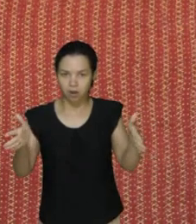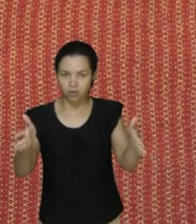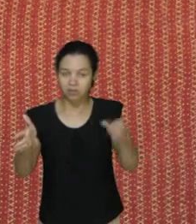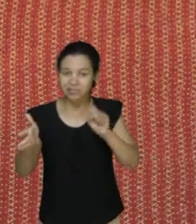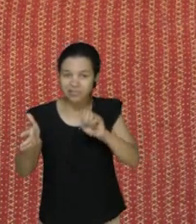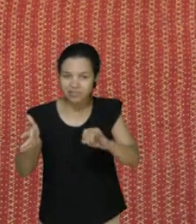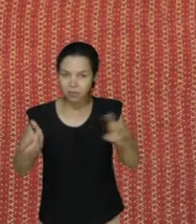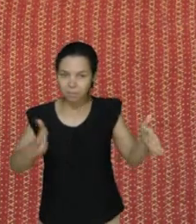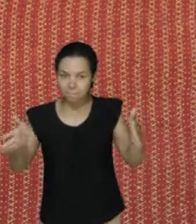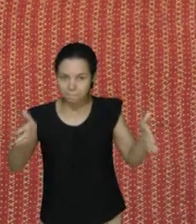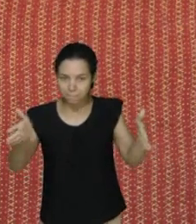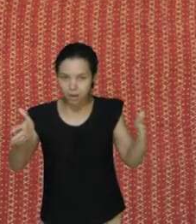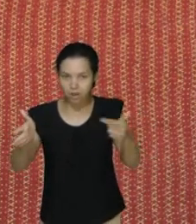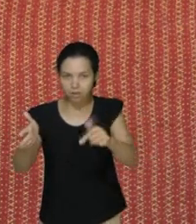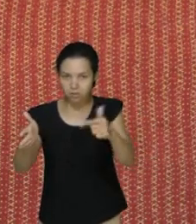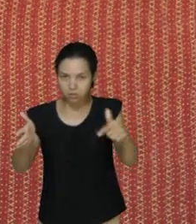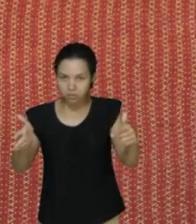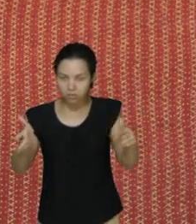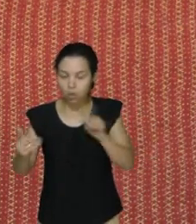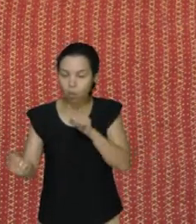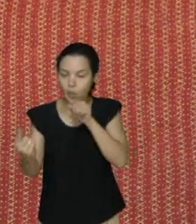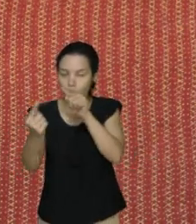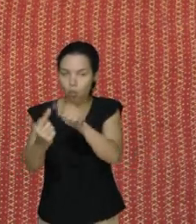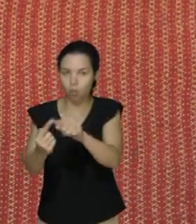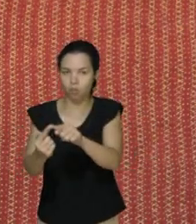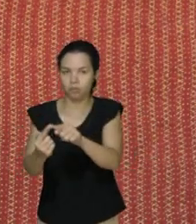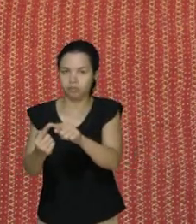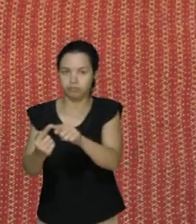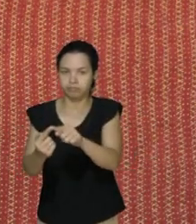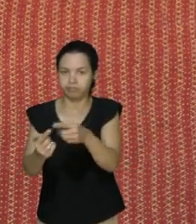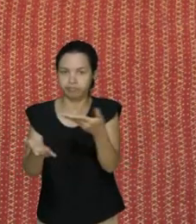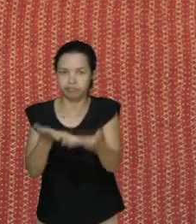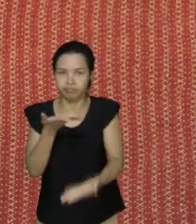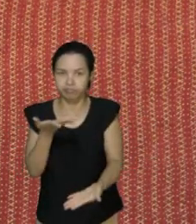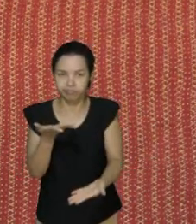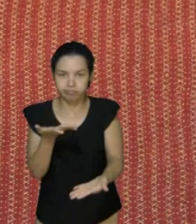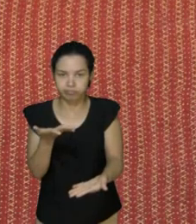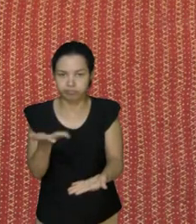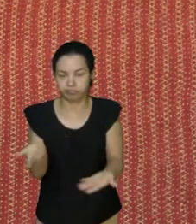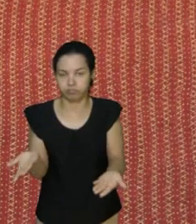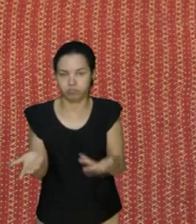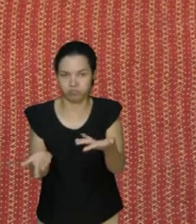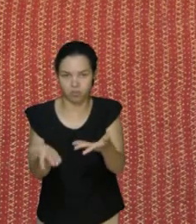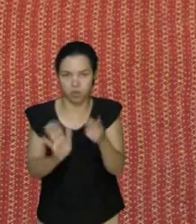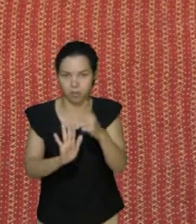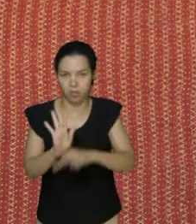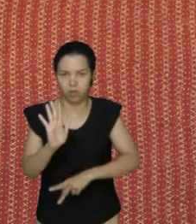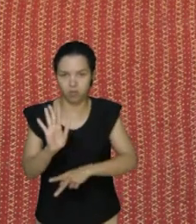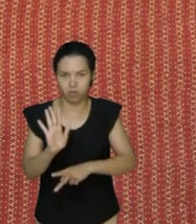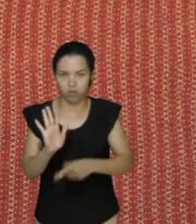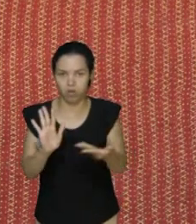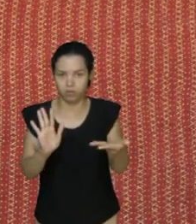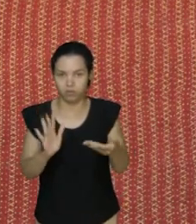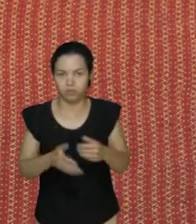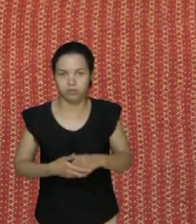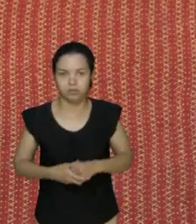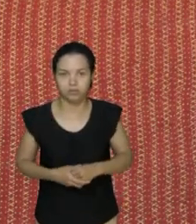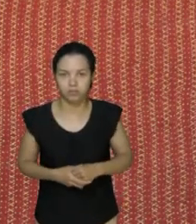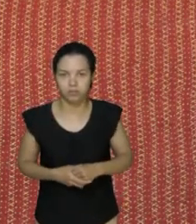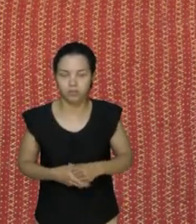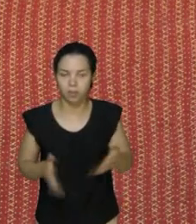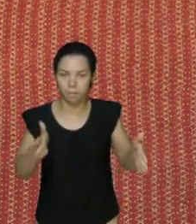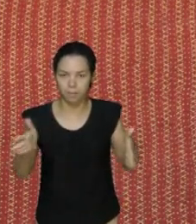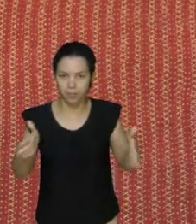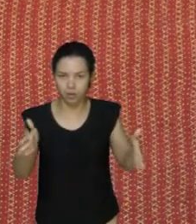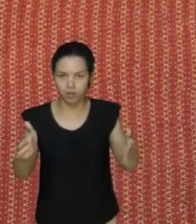perde-se completamente a razão de existir do projeto em pauta. Né? E esse prazo de